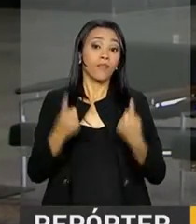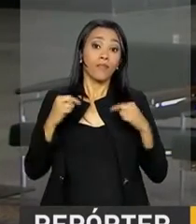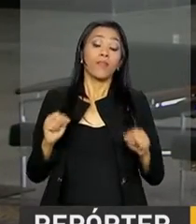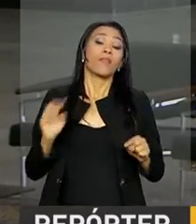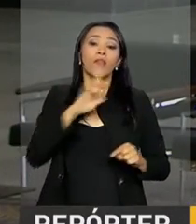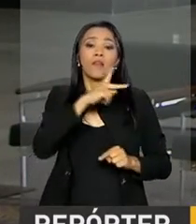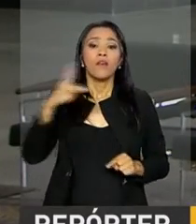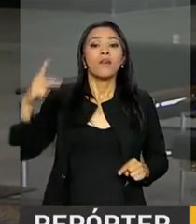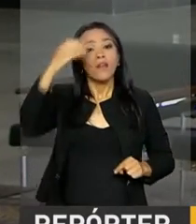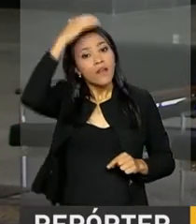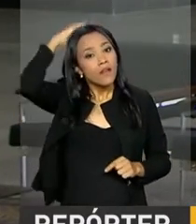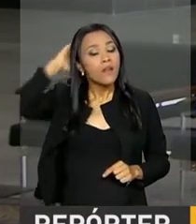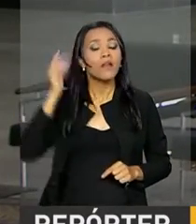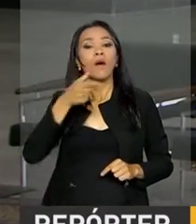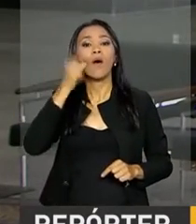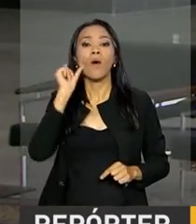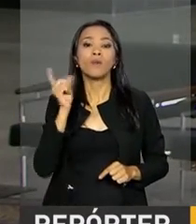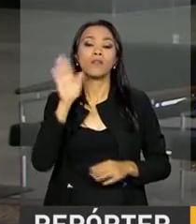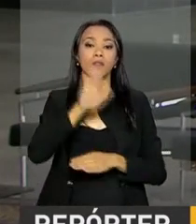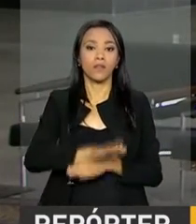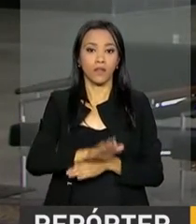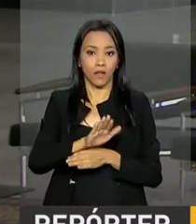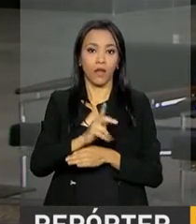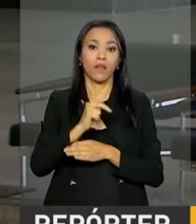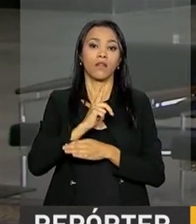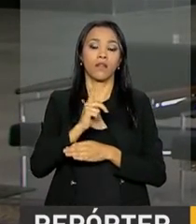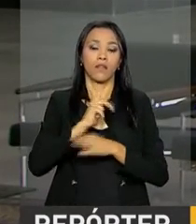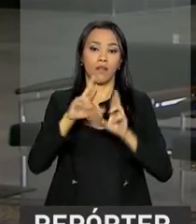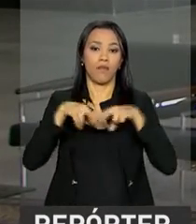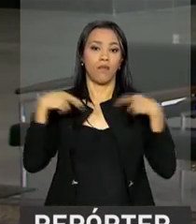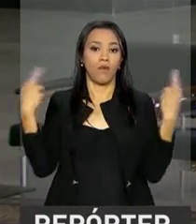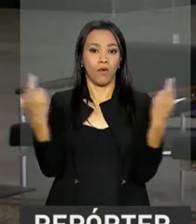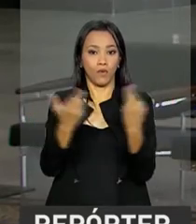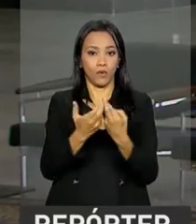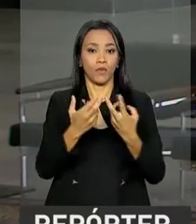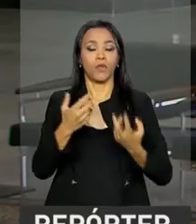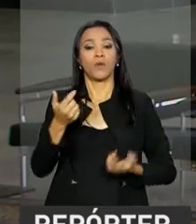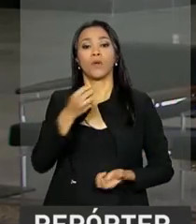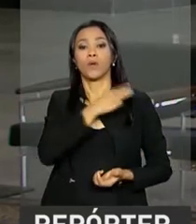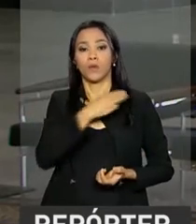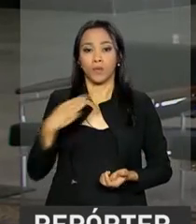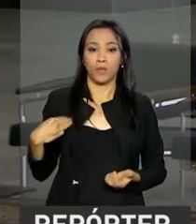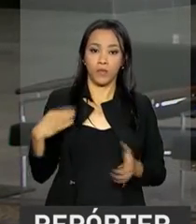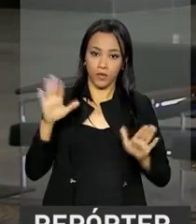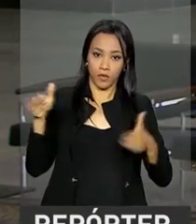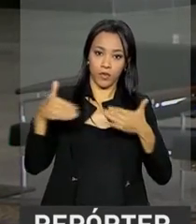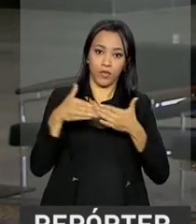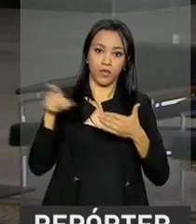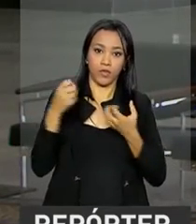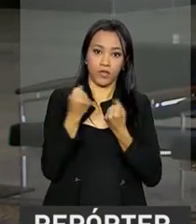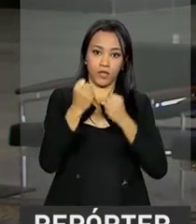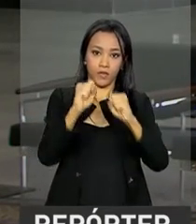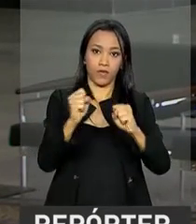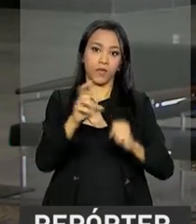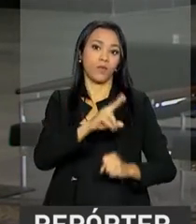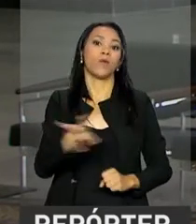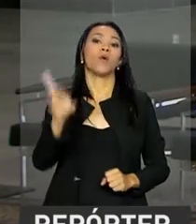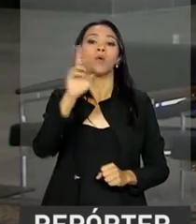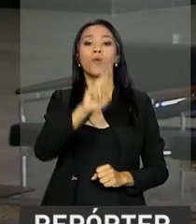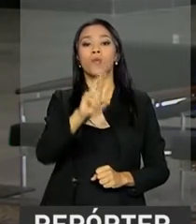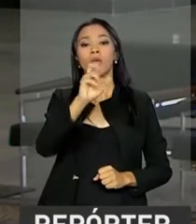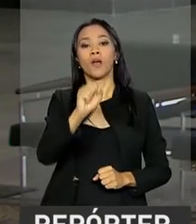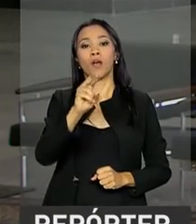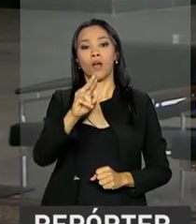michel temer se reuniu ontem à tarde no palácio do jaburu com o ministro da defesa raúl jungmann para